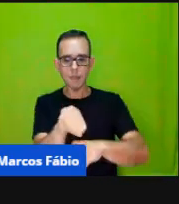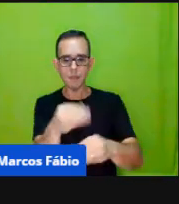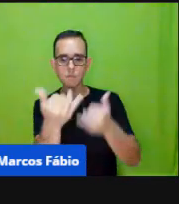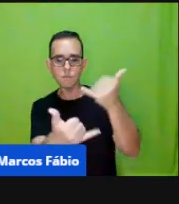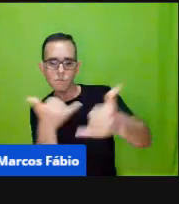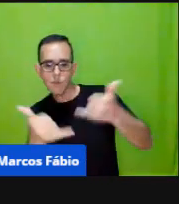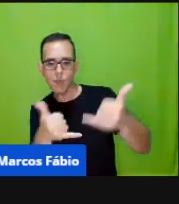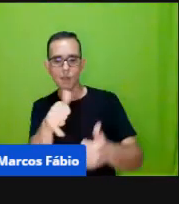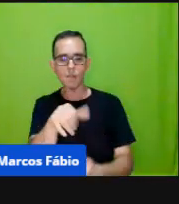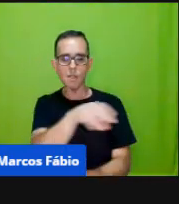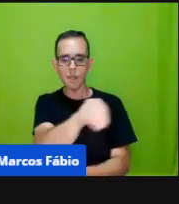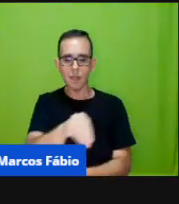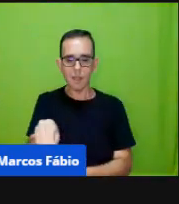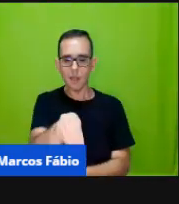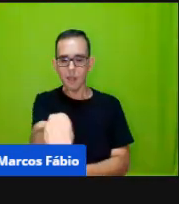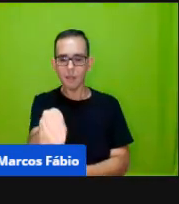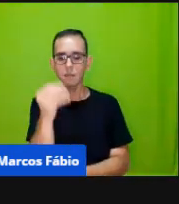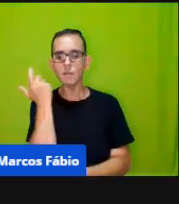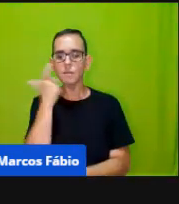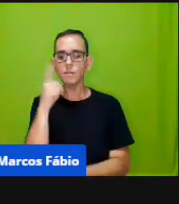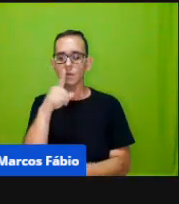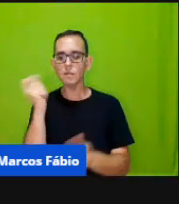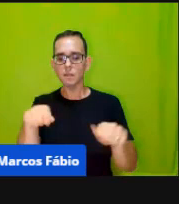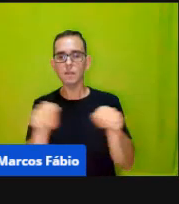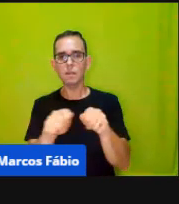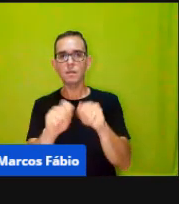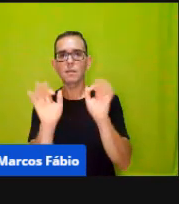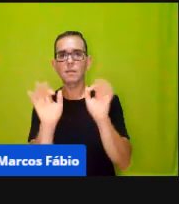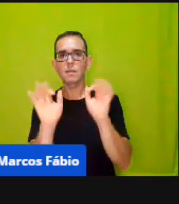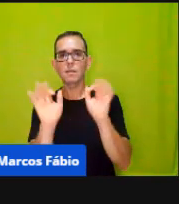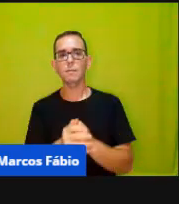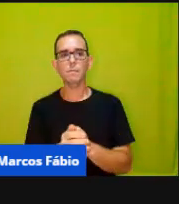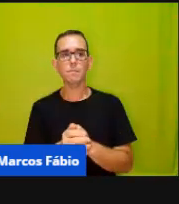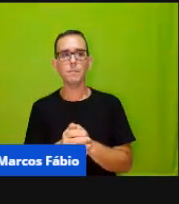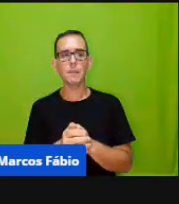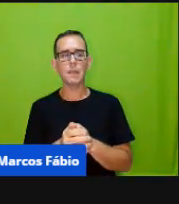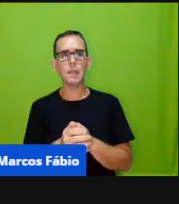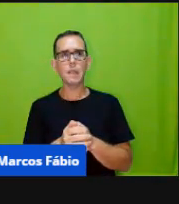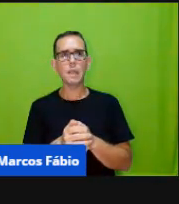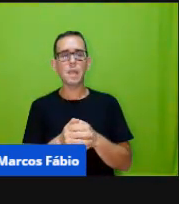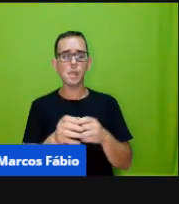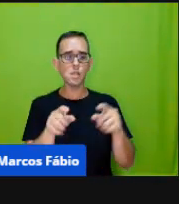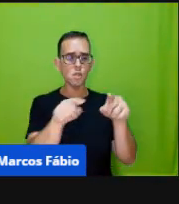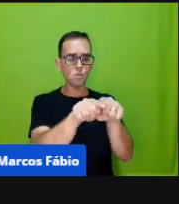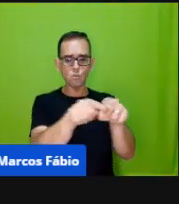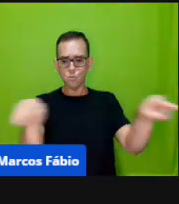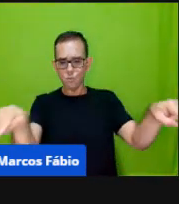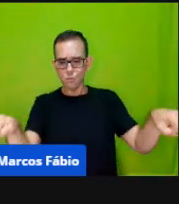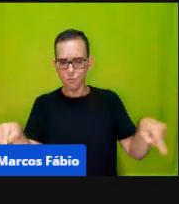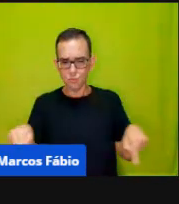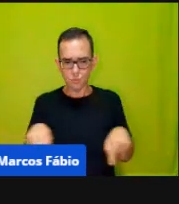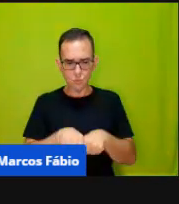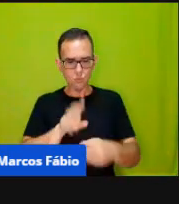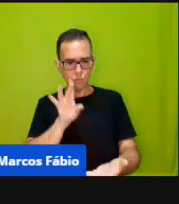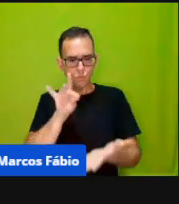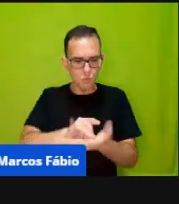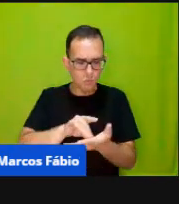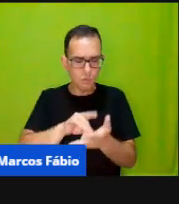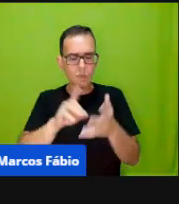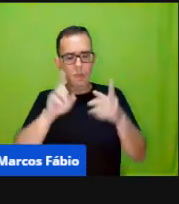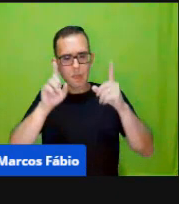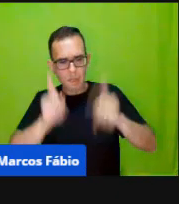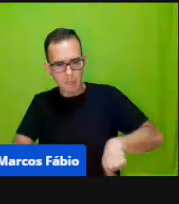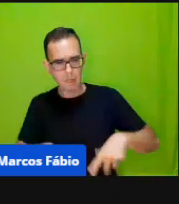algumas modalidades que a gente conseguia fazer. E a estrutura da DPPF era tão,